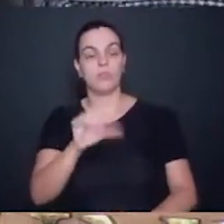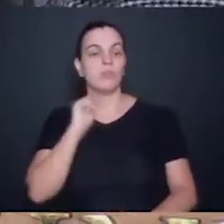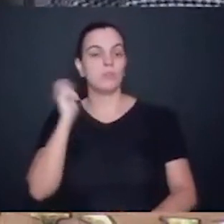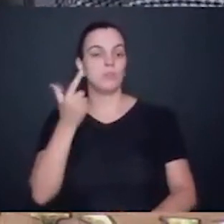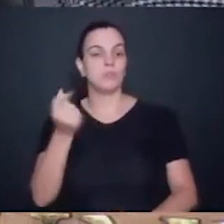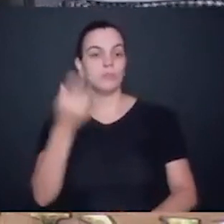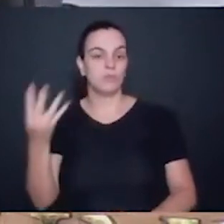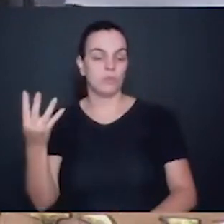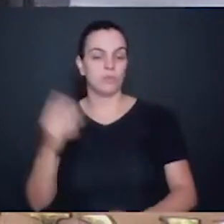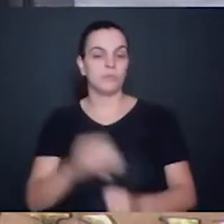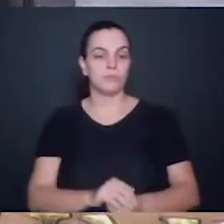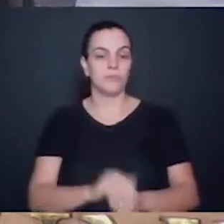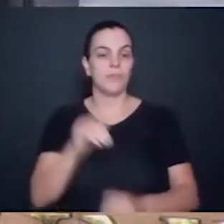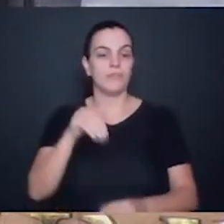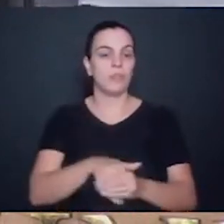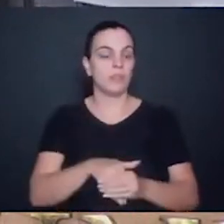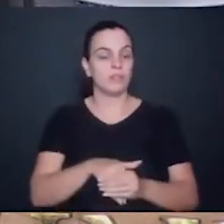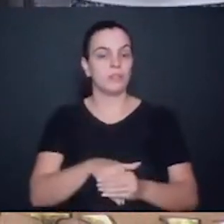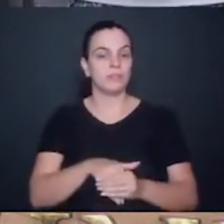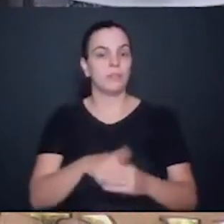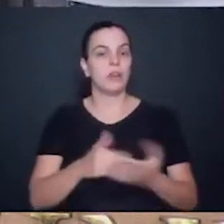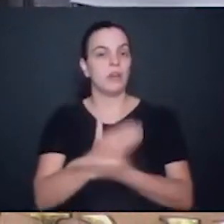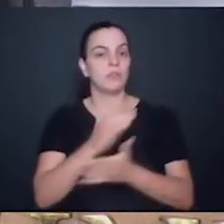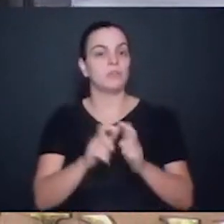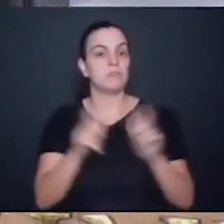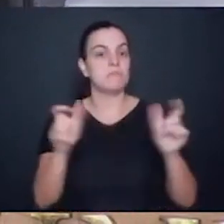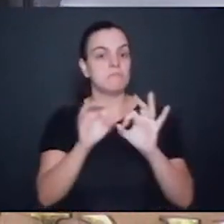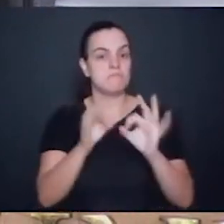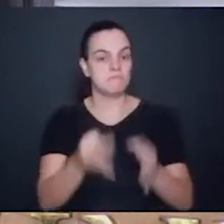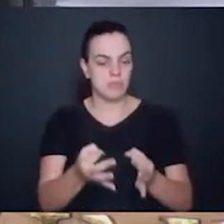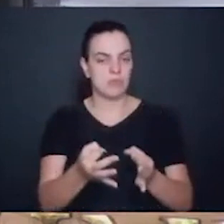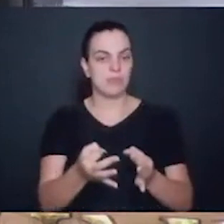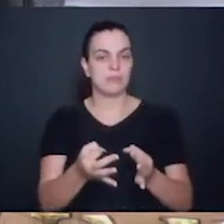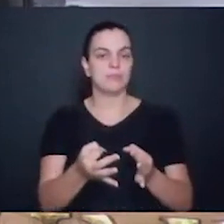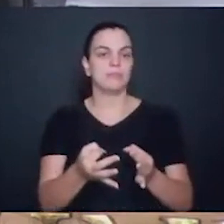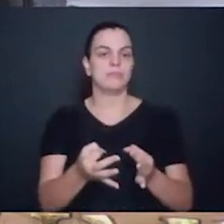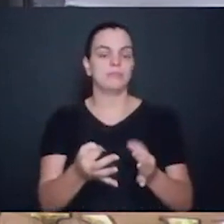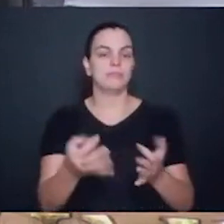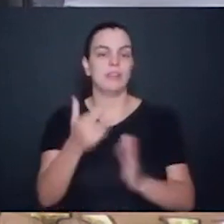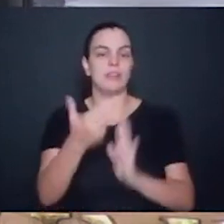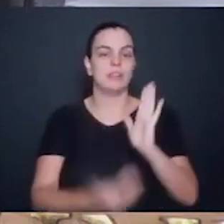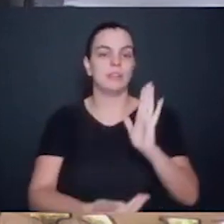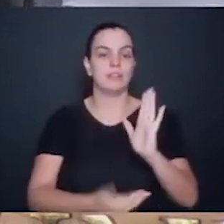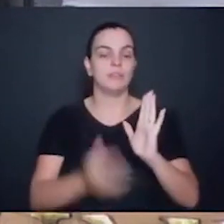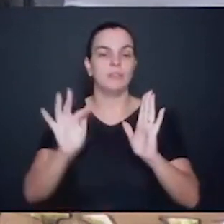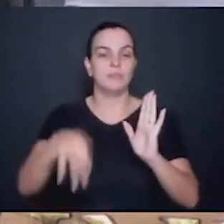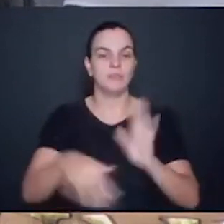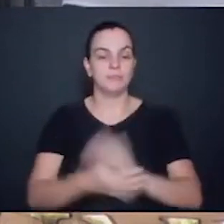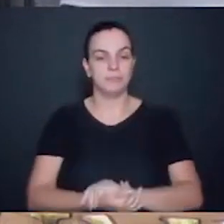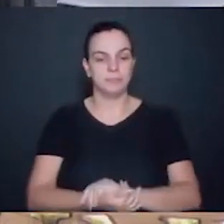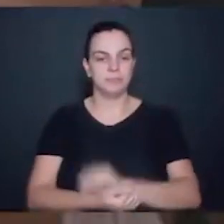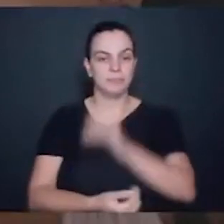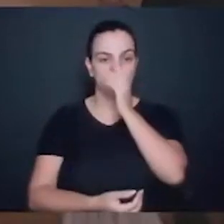9/4/2024, votação global e simbólica, aprovação, maioria simples, redação final. Para a redação